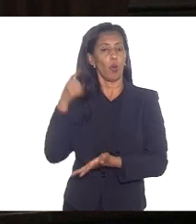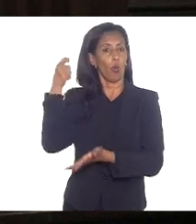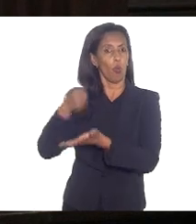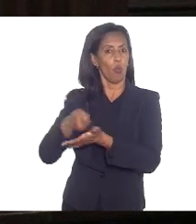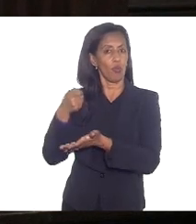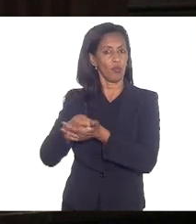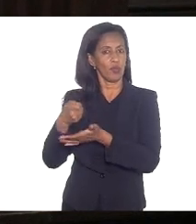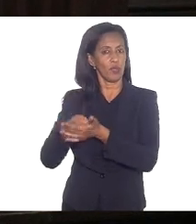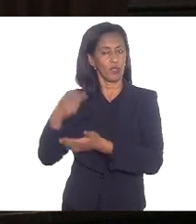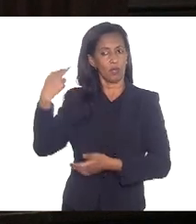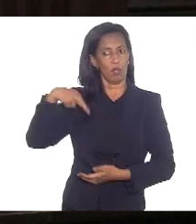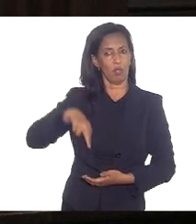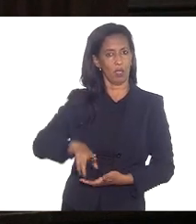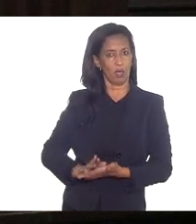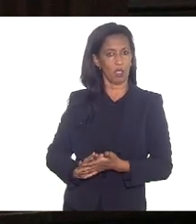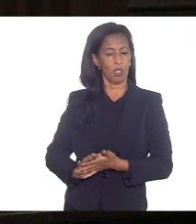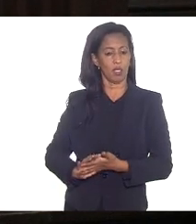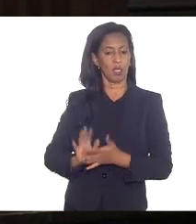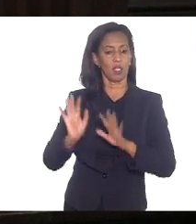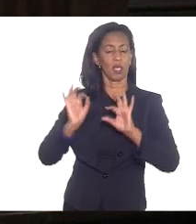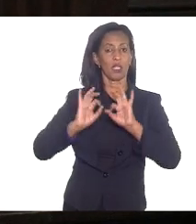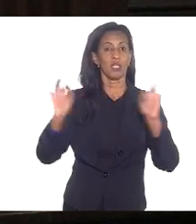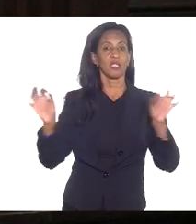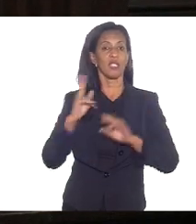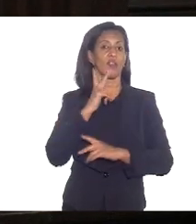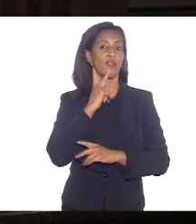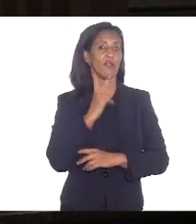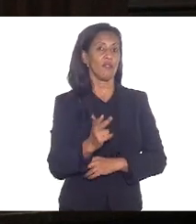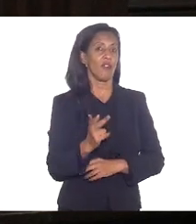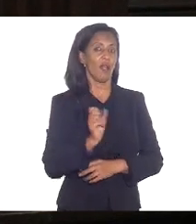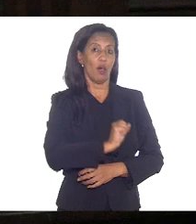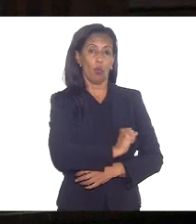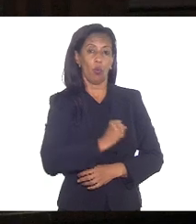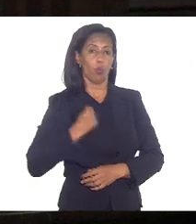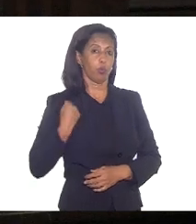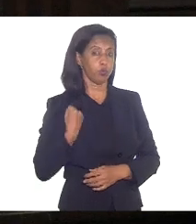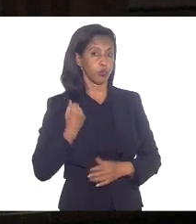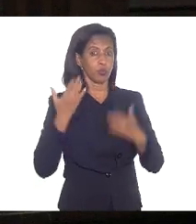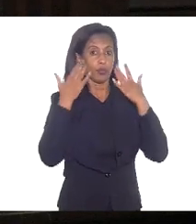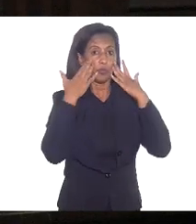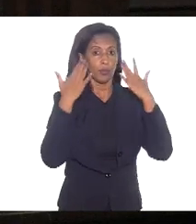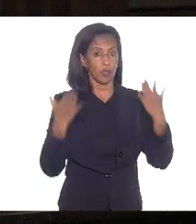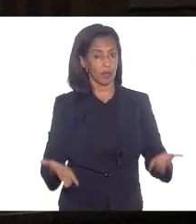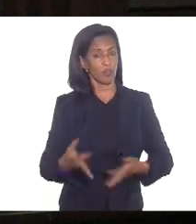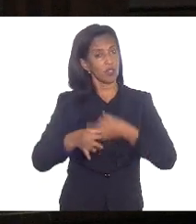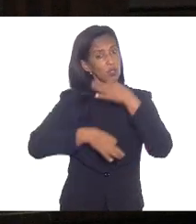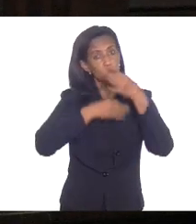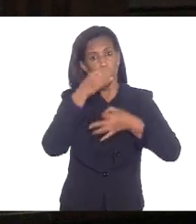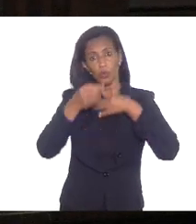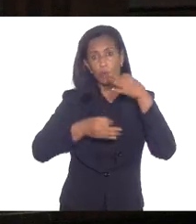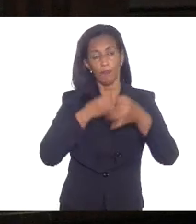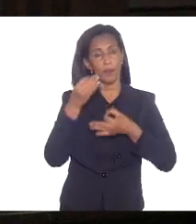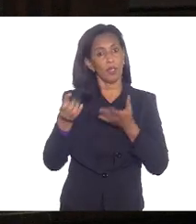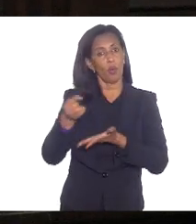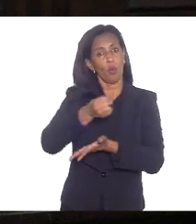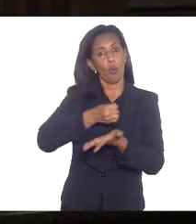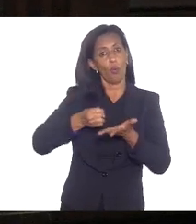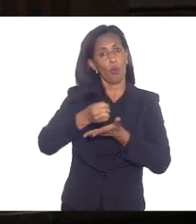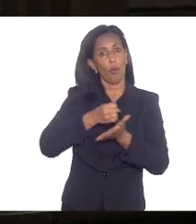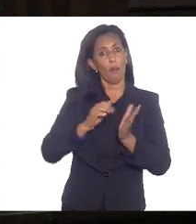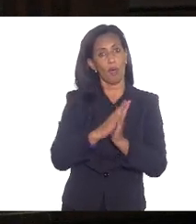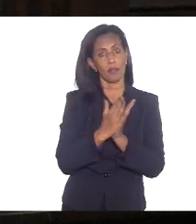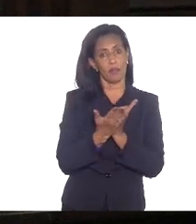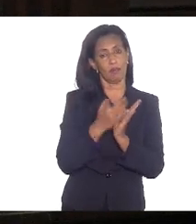convicção religiosa e sem incitar ódio, manifesta sua opinião com base em